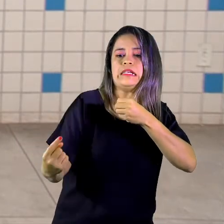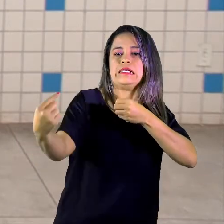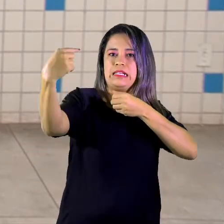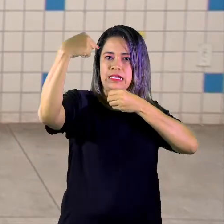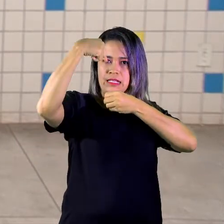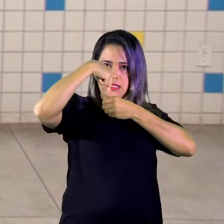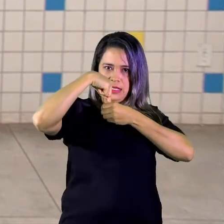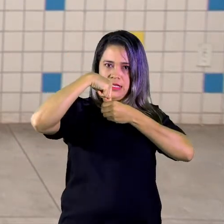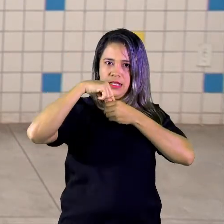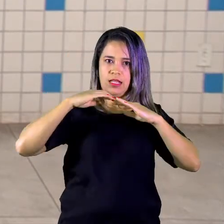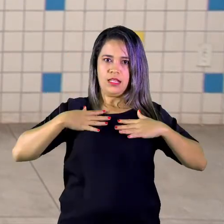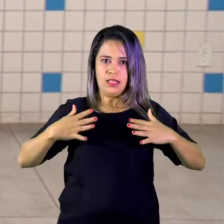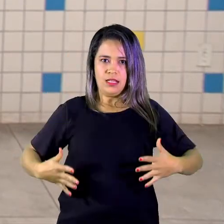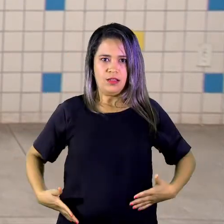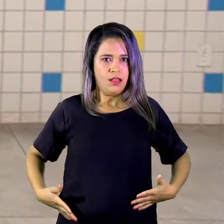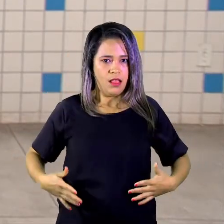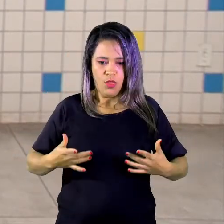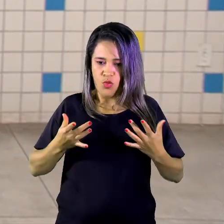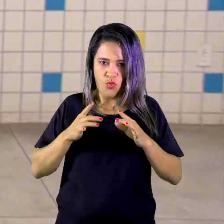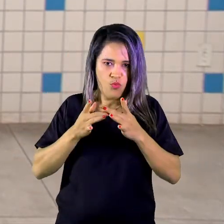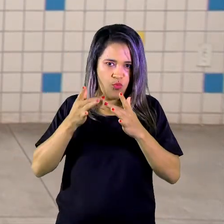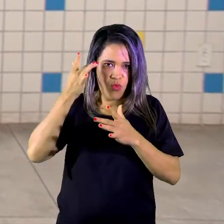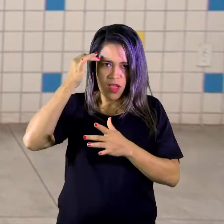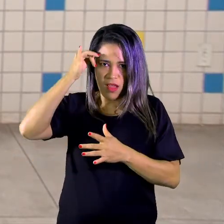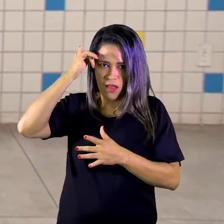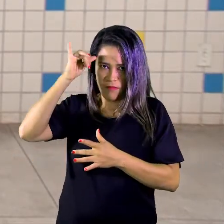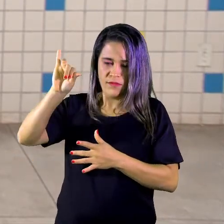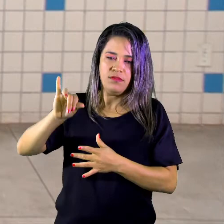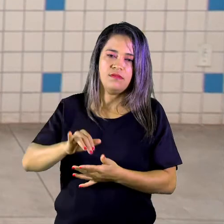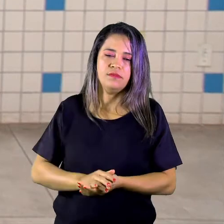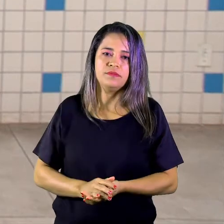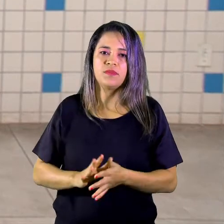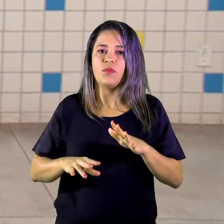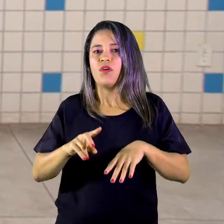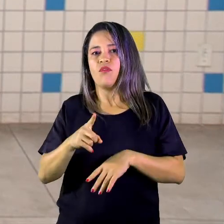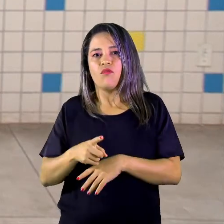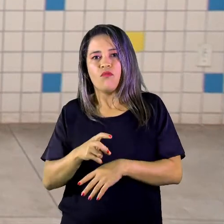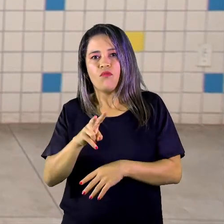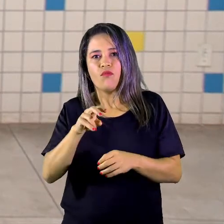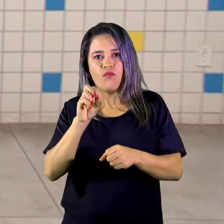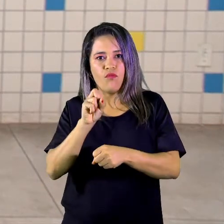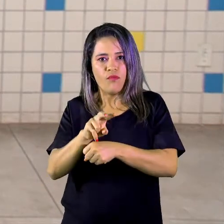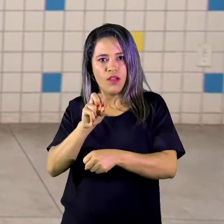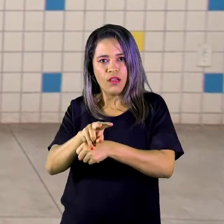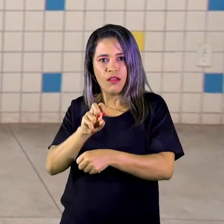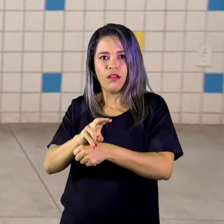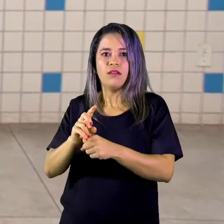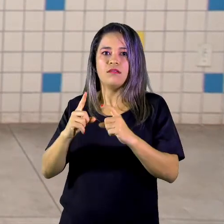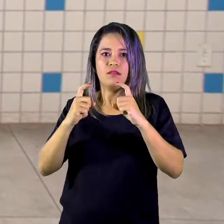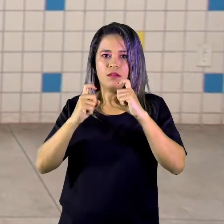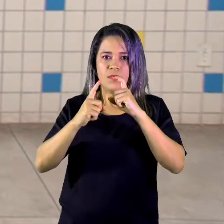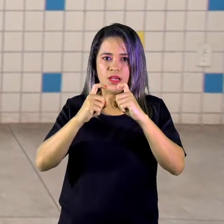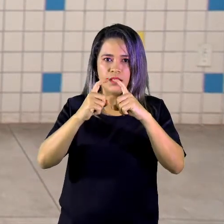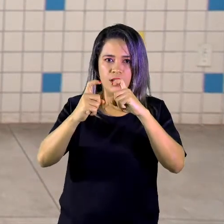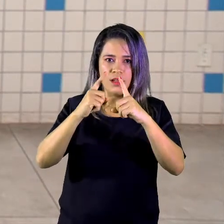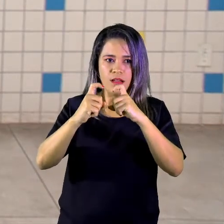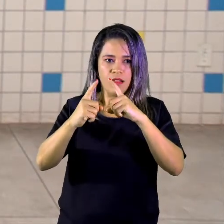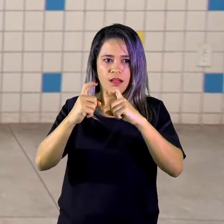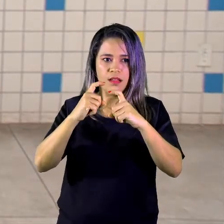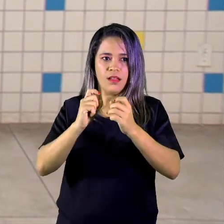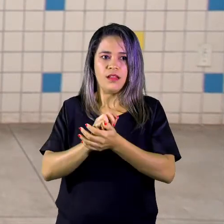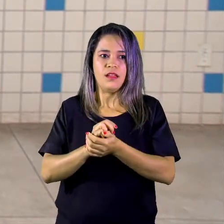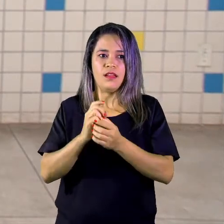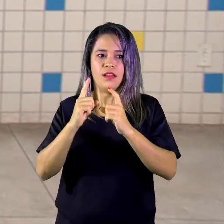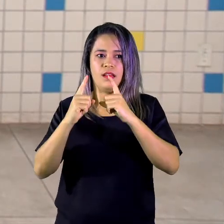corpo e que não faz parte dele, como por exemplo, os vírus, as bactérias, fungos, grãos